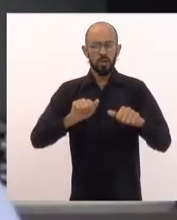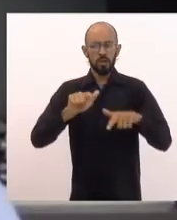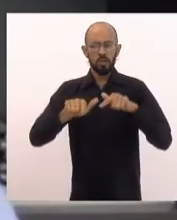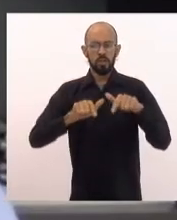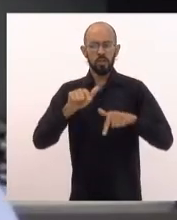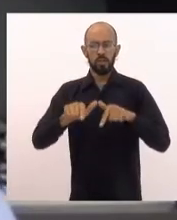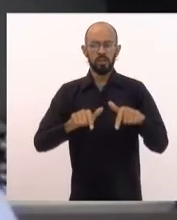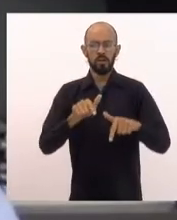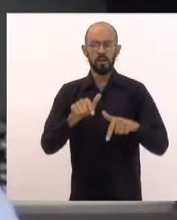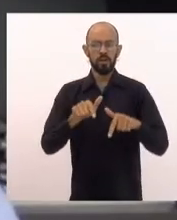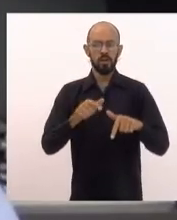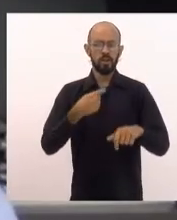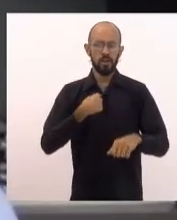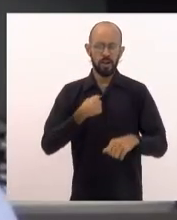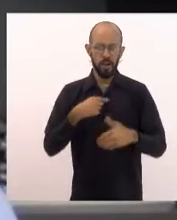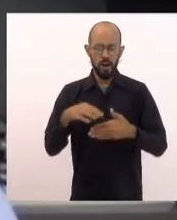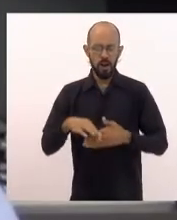trabalhos que